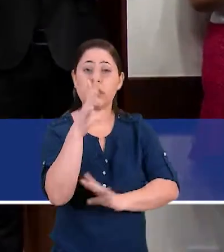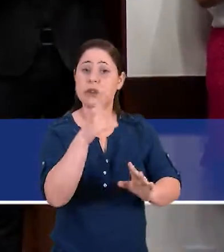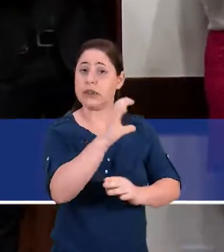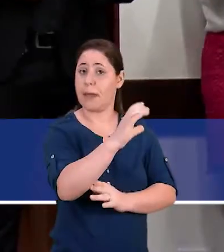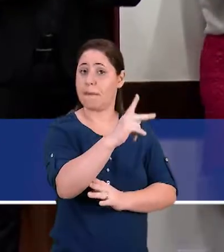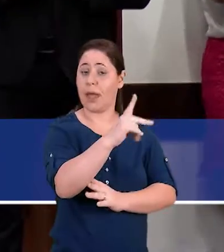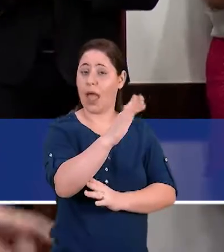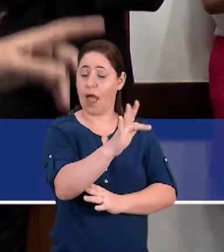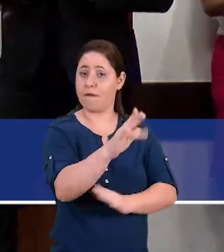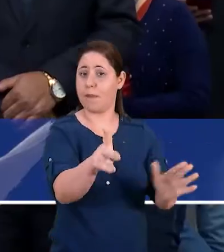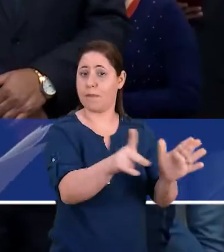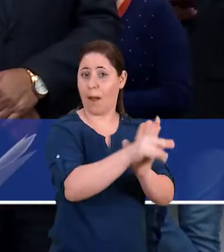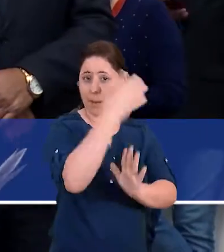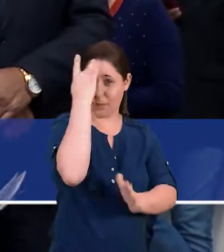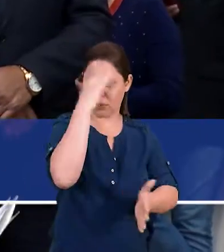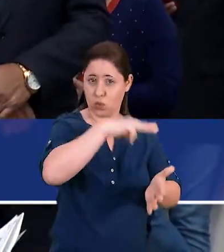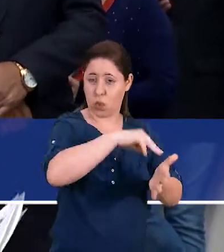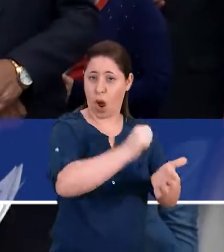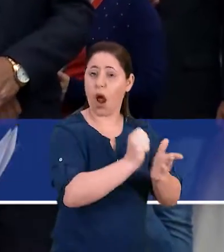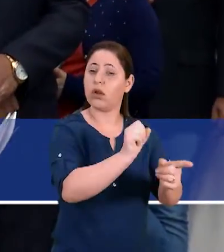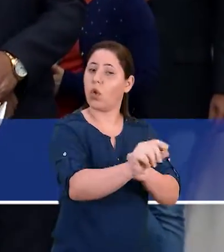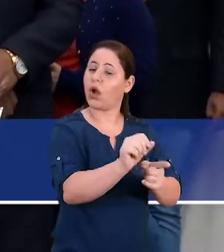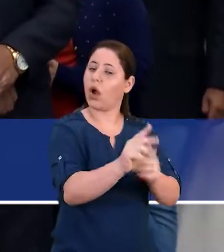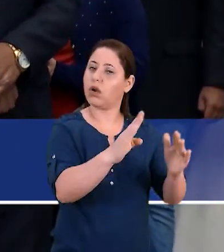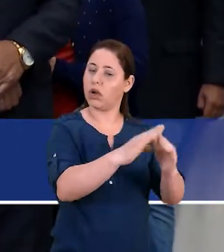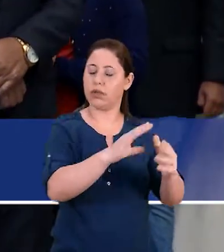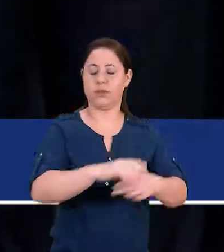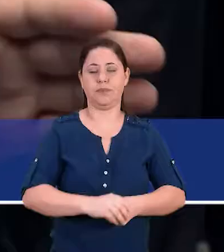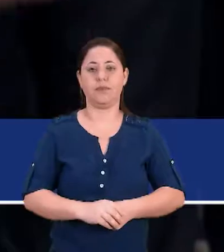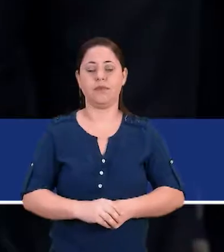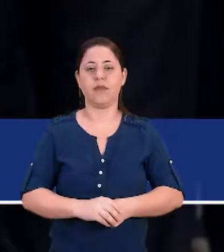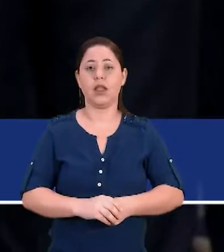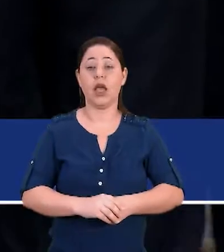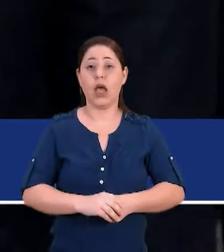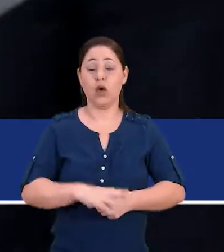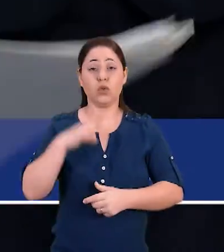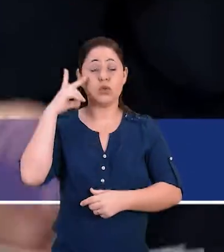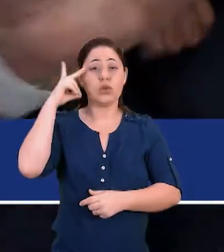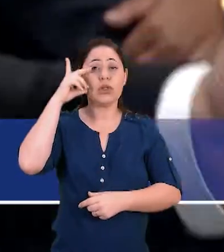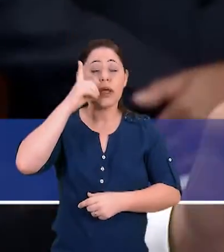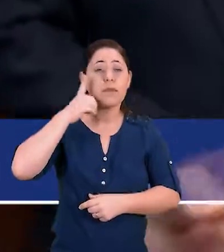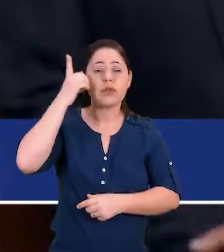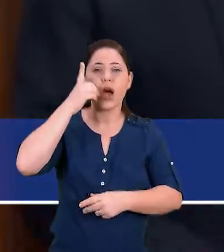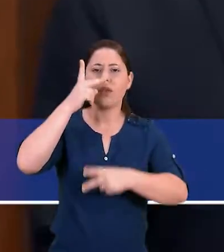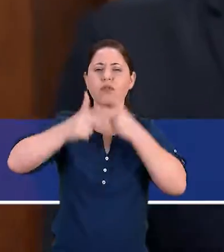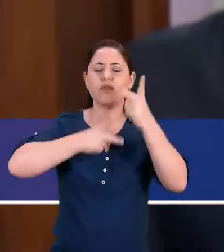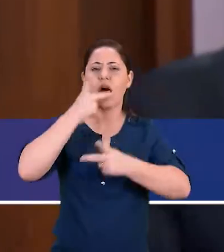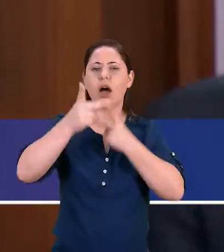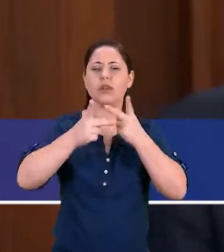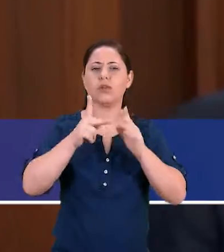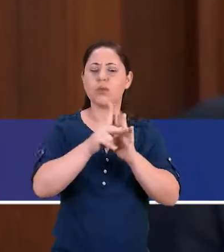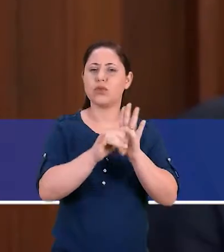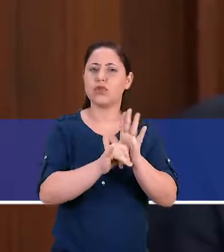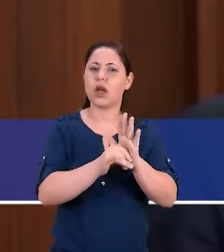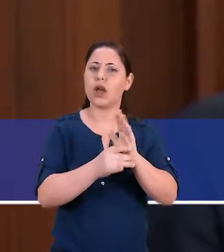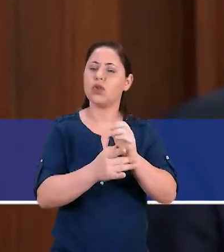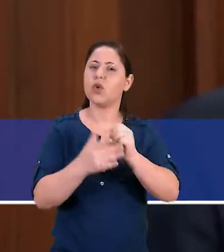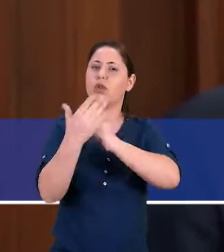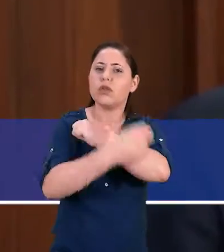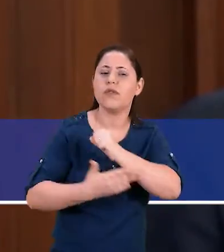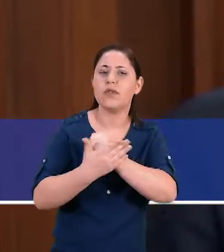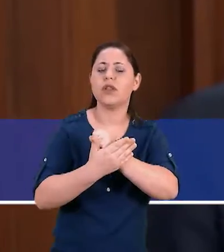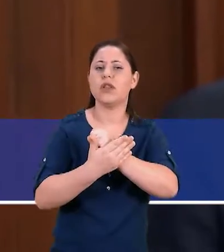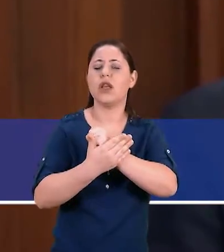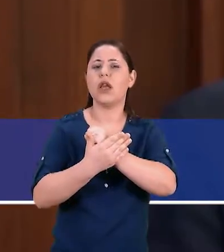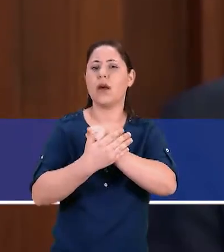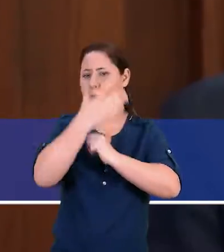consumidor titular do contrato e não à unidade consumidora. De acordo com o parlamentar, o projeto visa proteger os